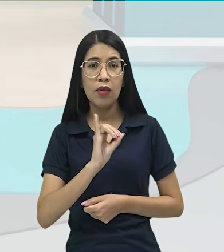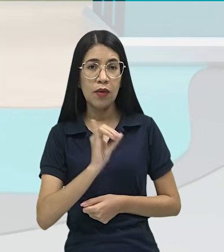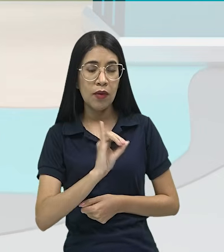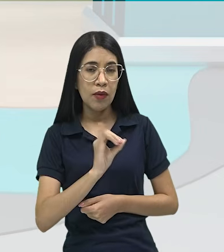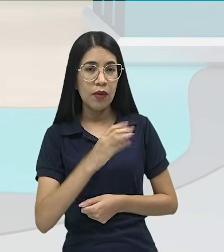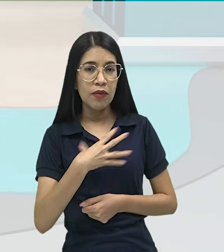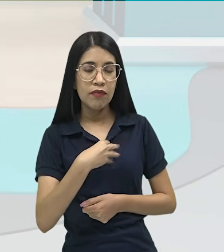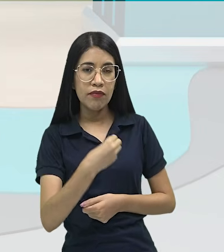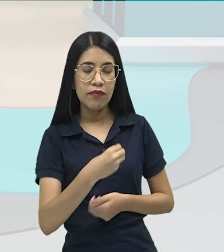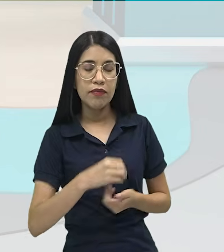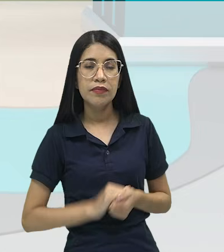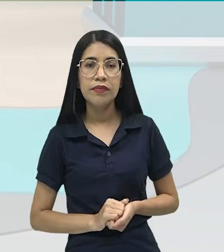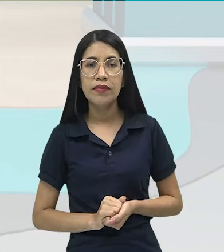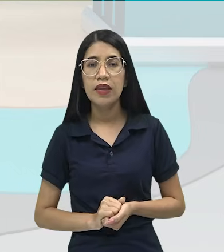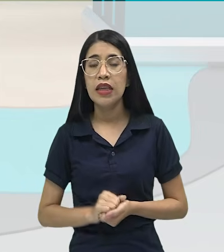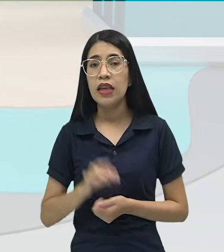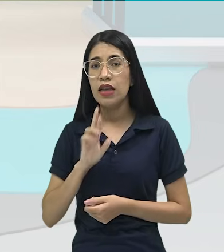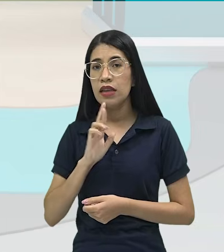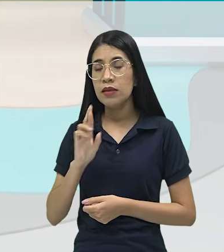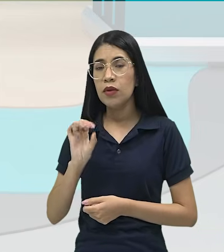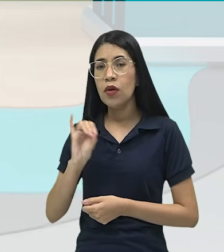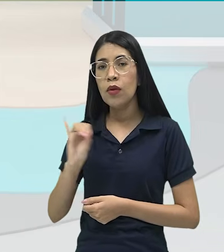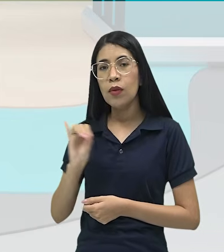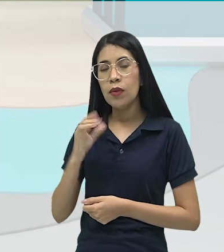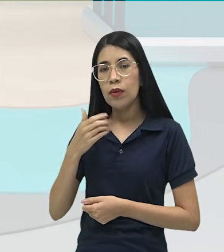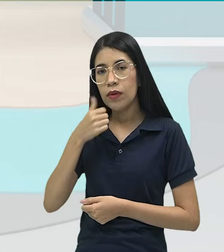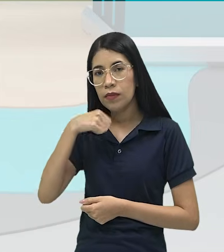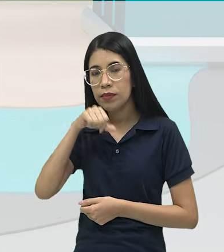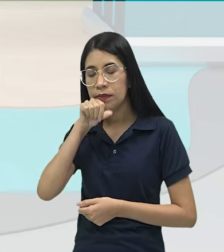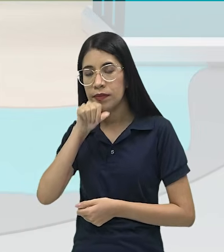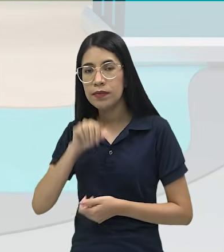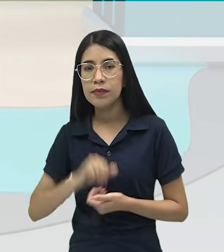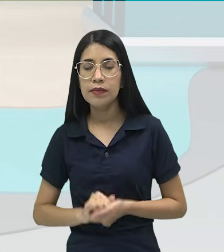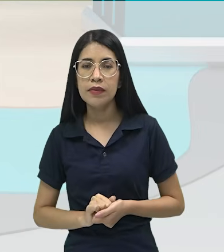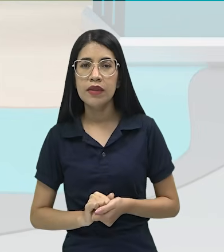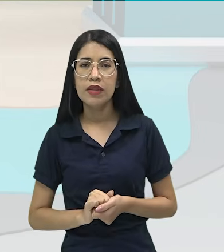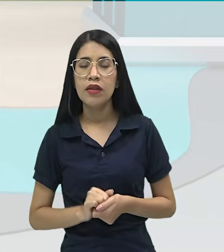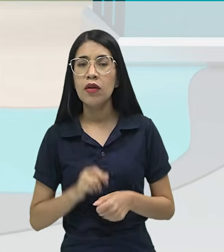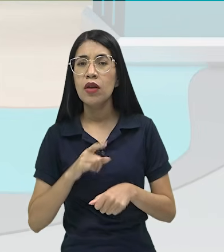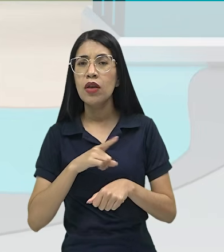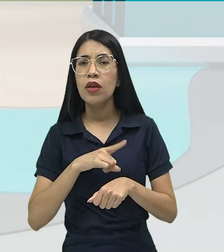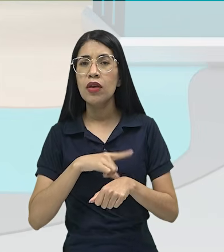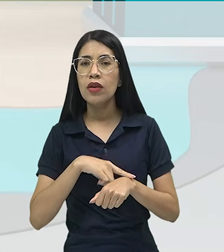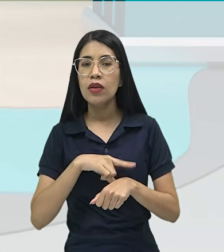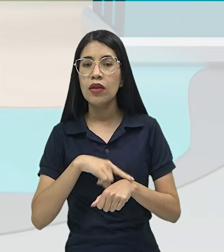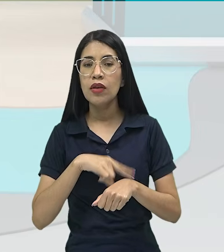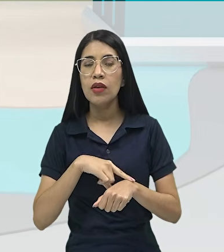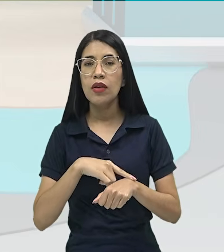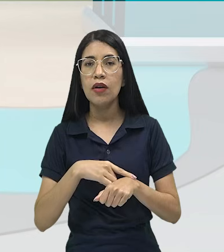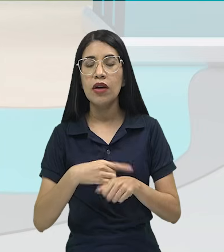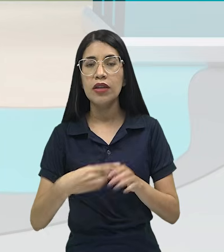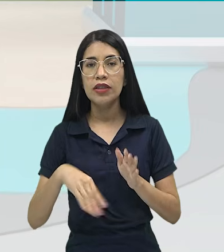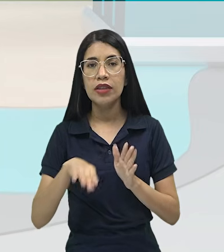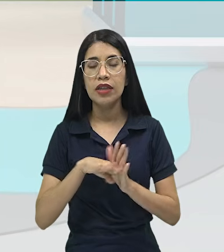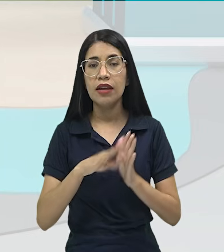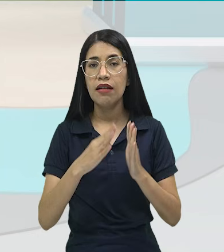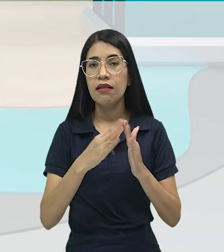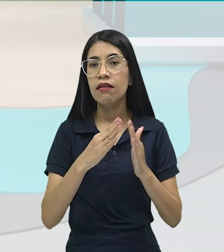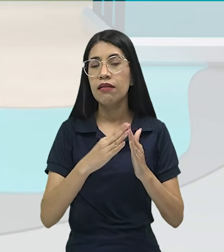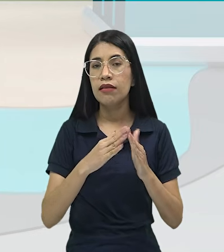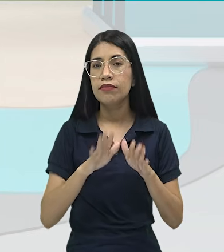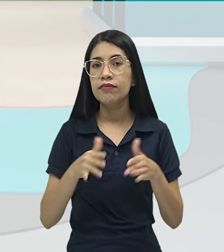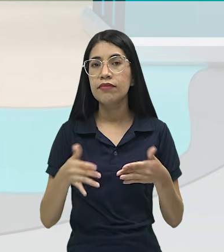filho. E o menino responde, oi, mãe. Até que horas você irá chegar em